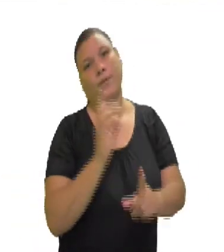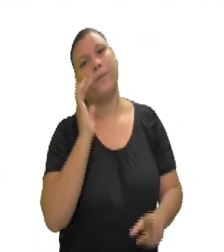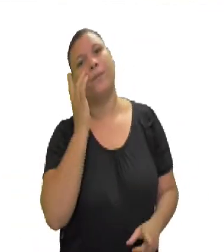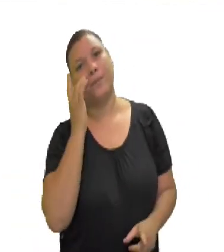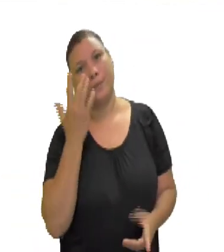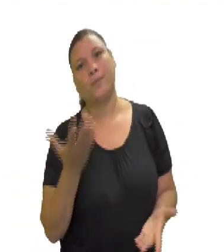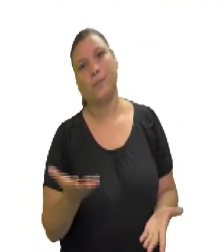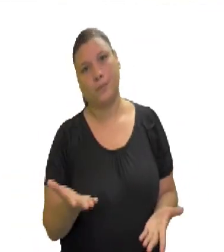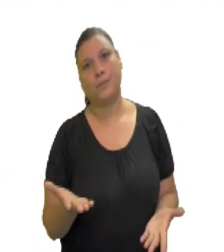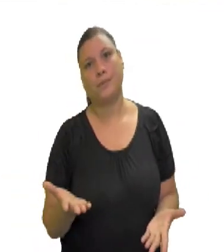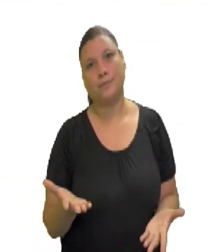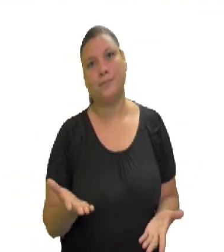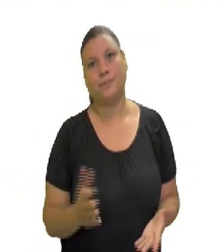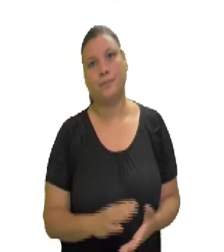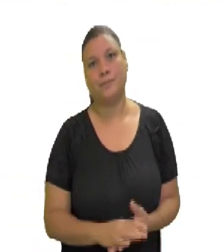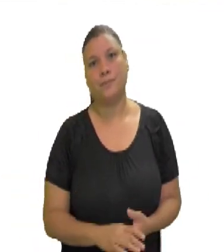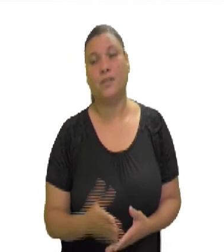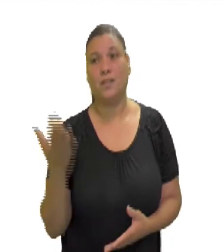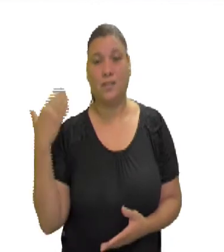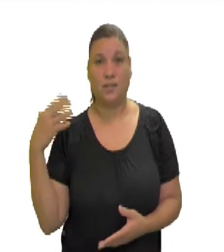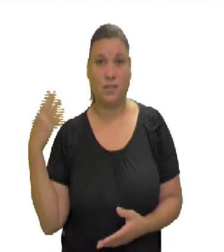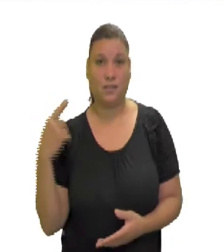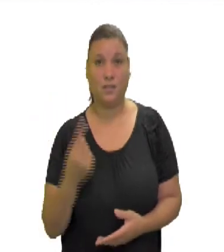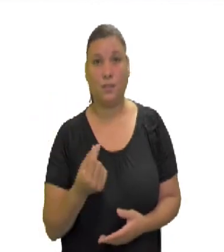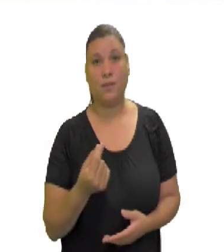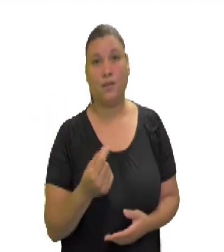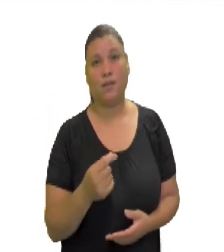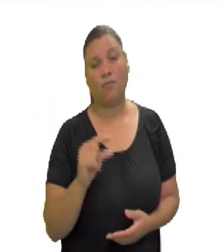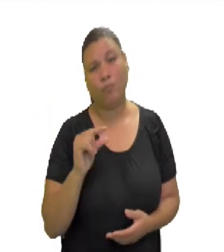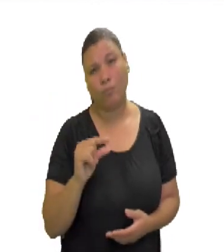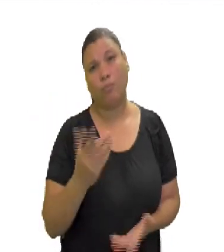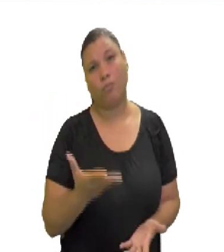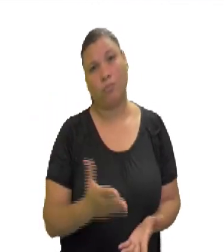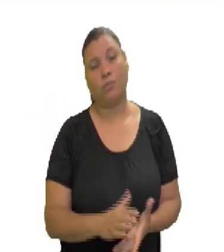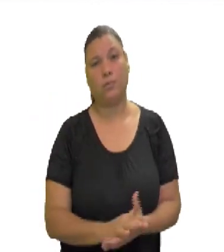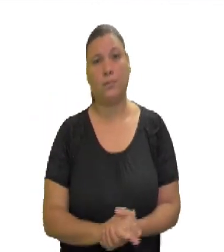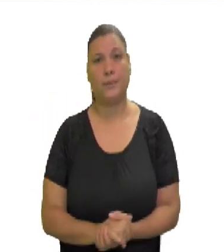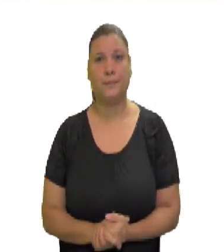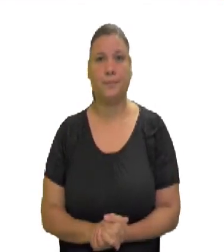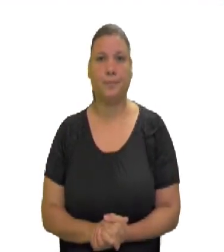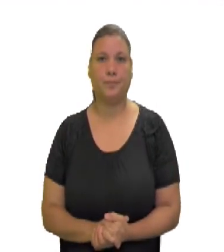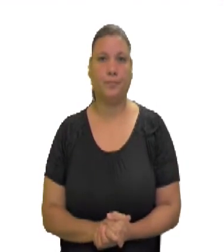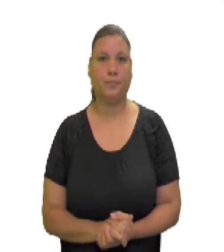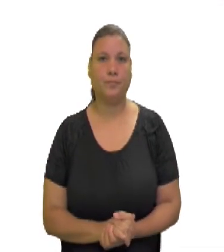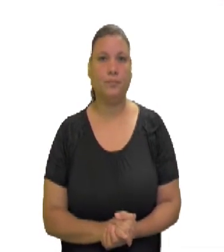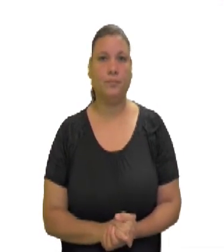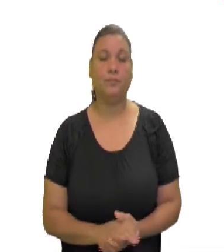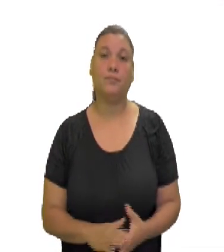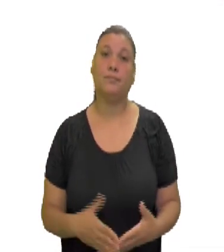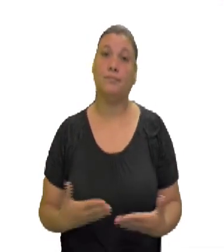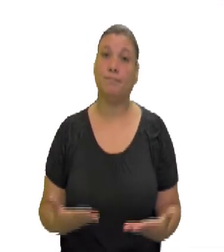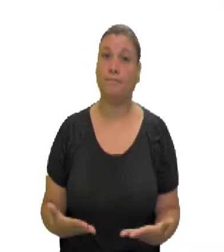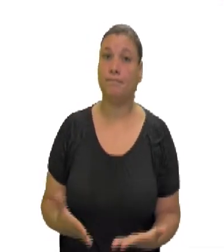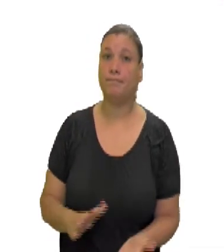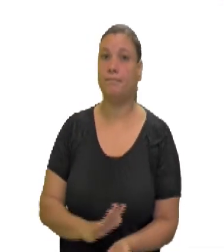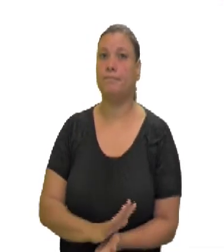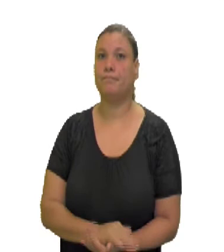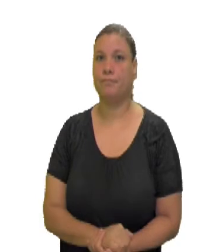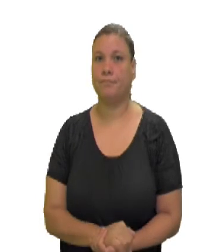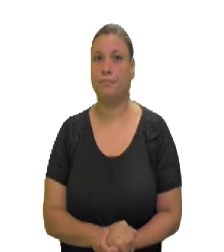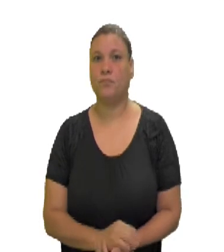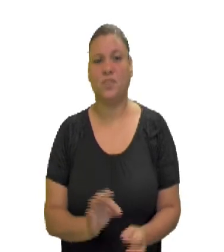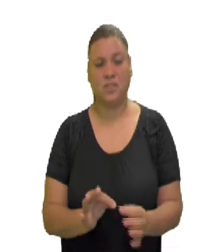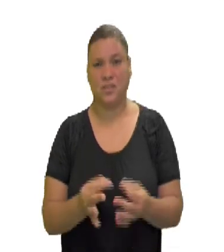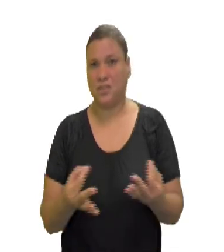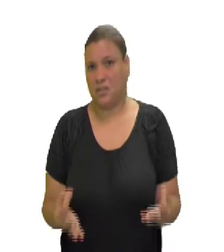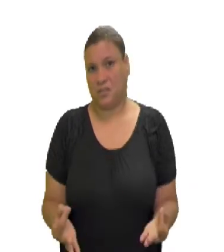importante, porque era uma mão de obra barata, era fácil de conseguir. E aí, olha só, era uma extração simples